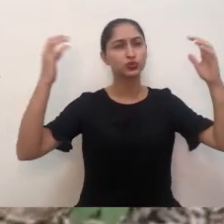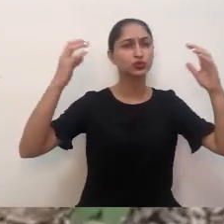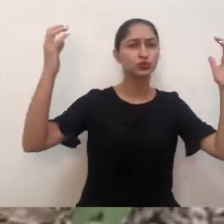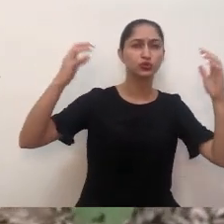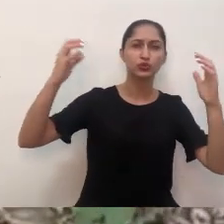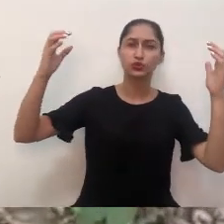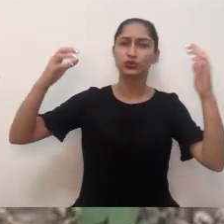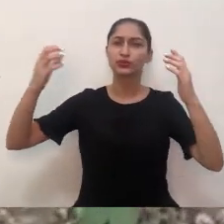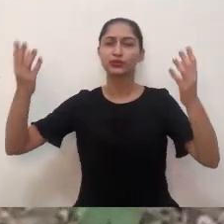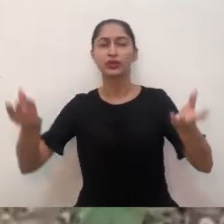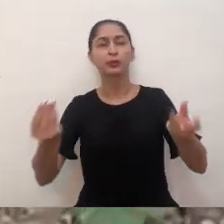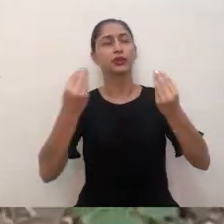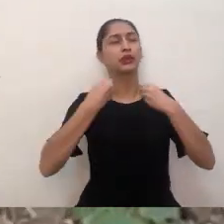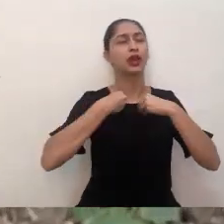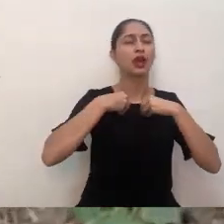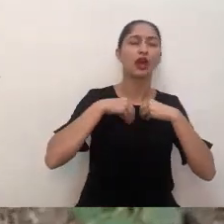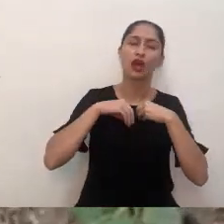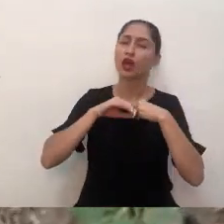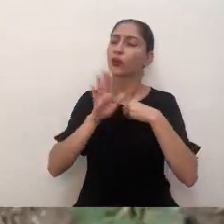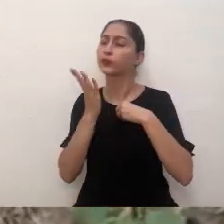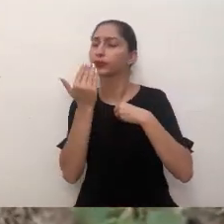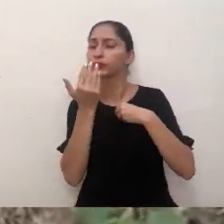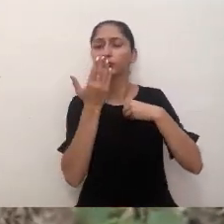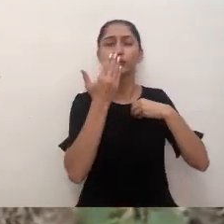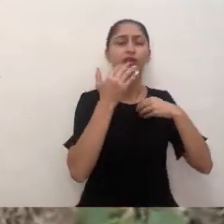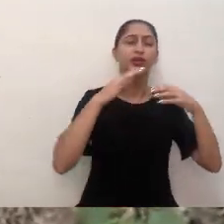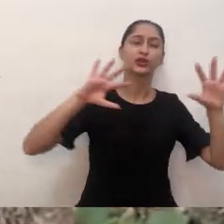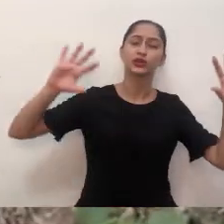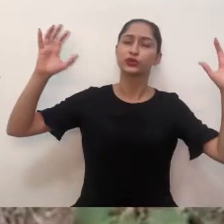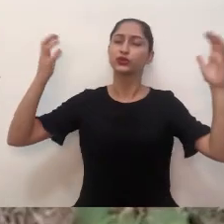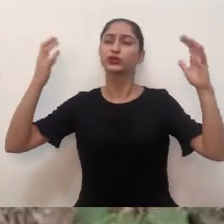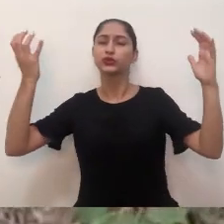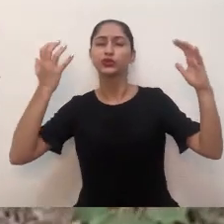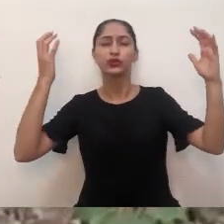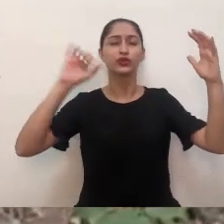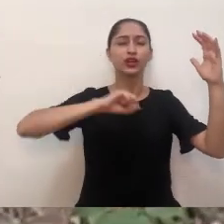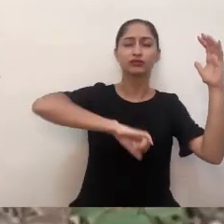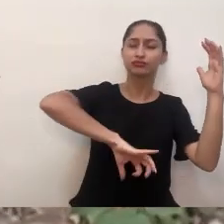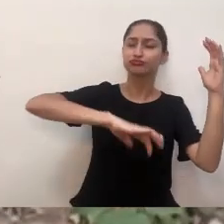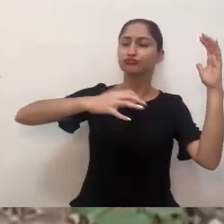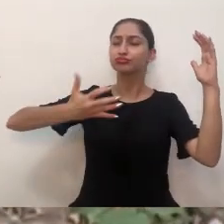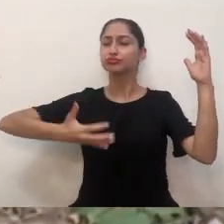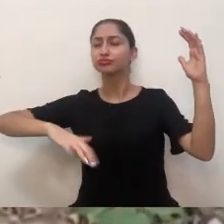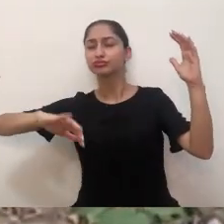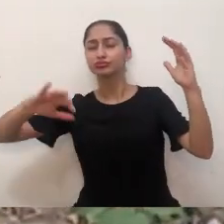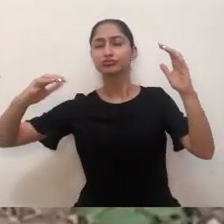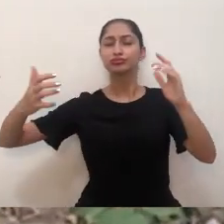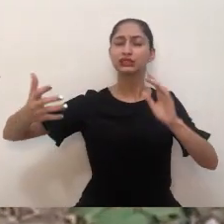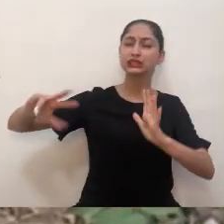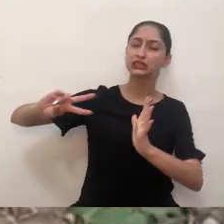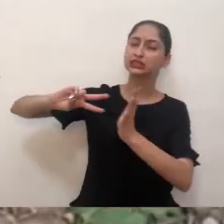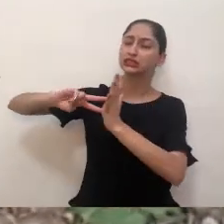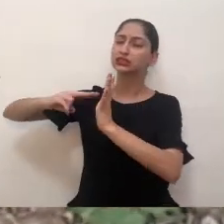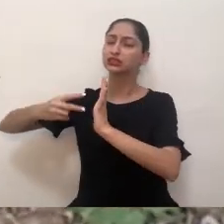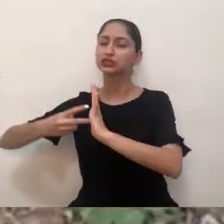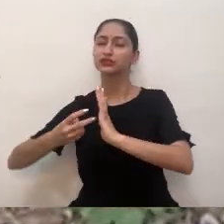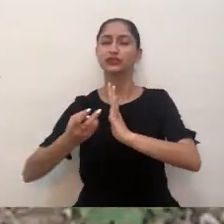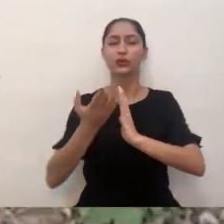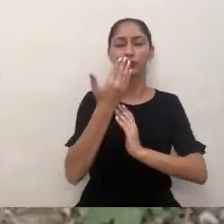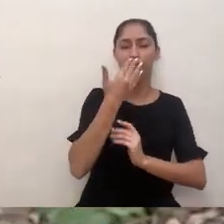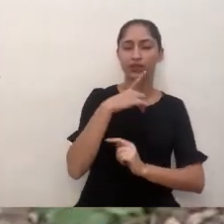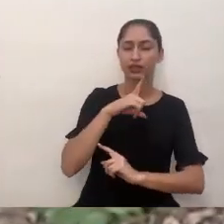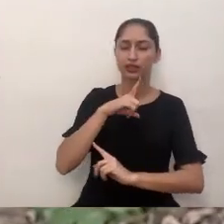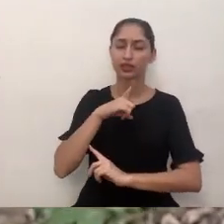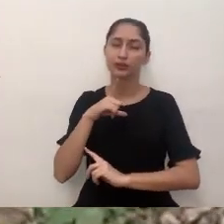pão que não sustenta. Chuva na terra é um pão que não